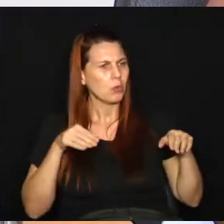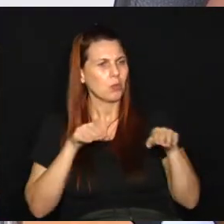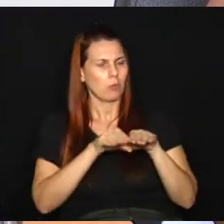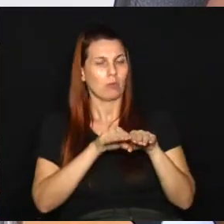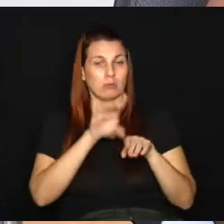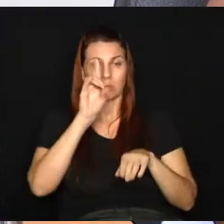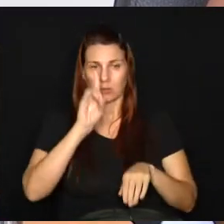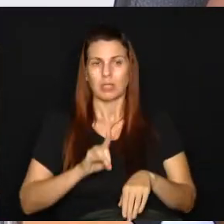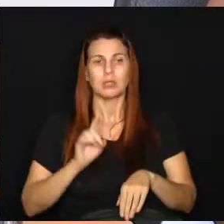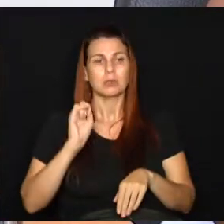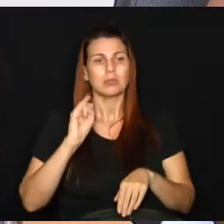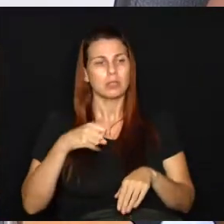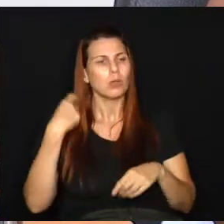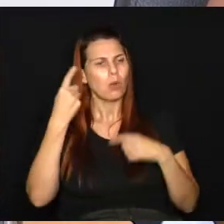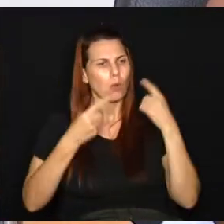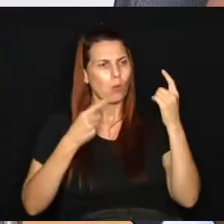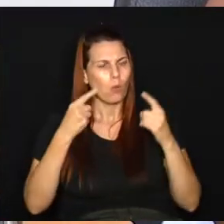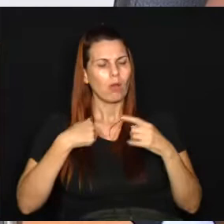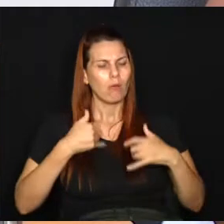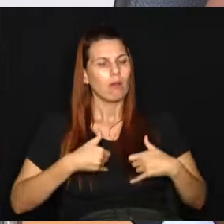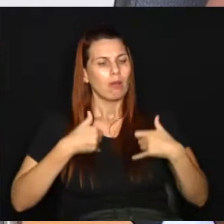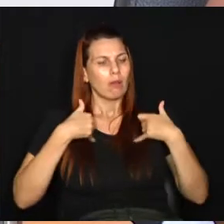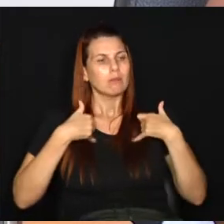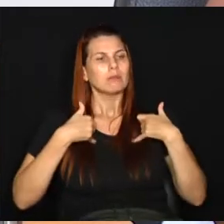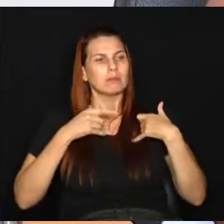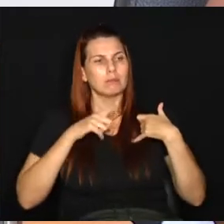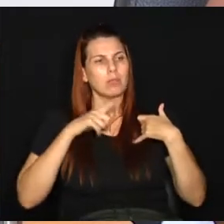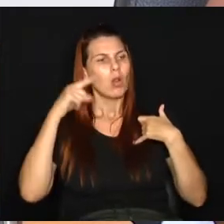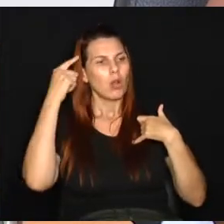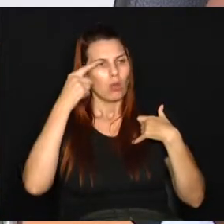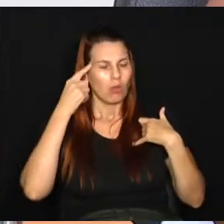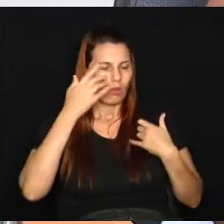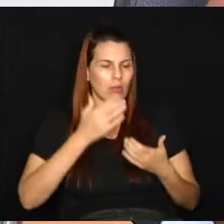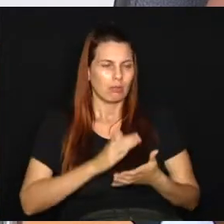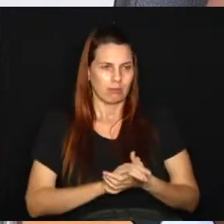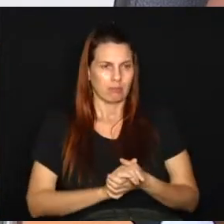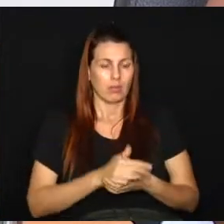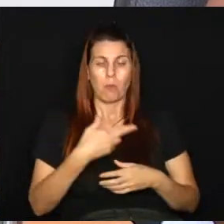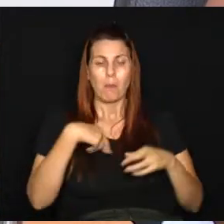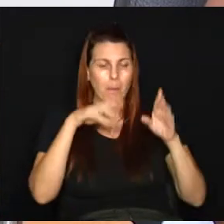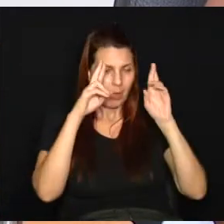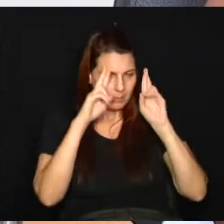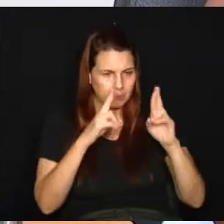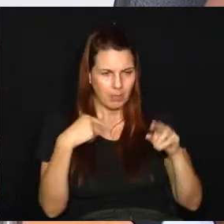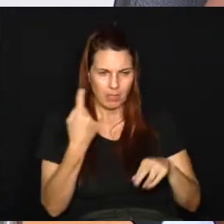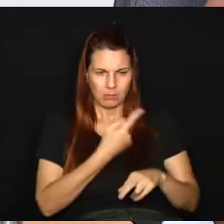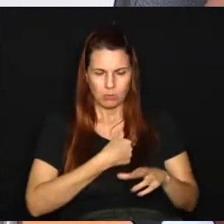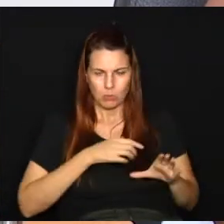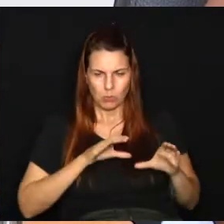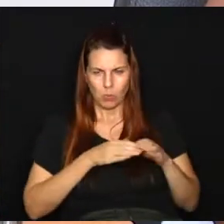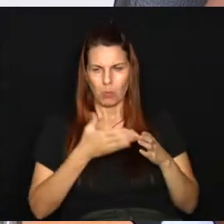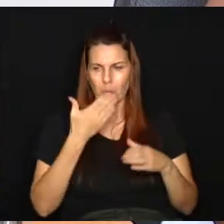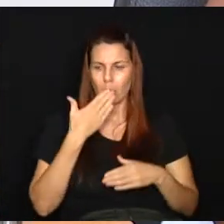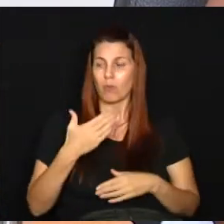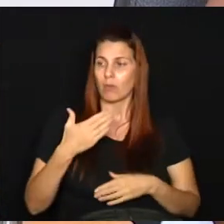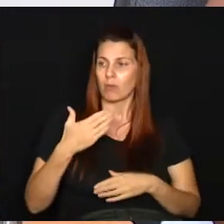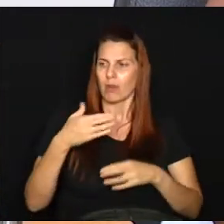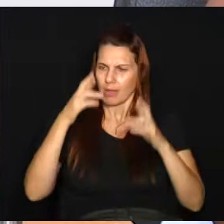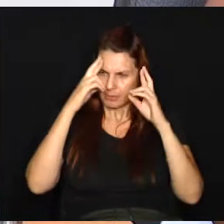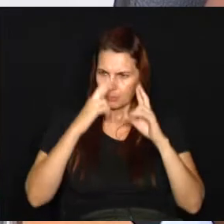direito. E com muito orgulho a gente fala que isso é louca. Então, respeita as loucas. Nós só pedimos isso. Somos loucas,